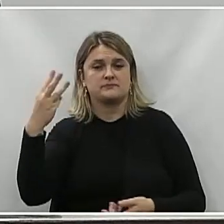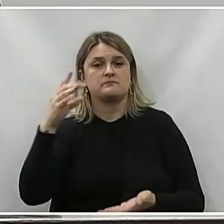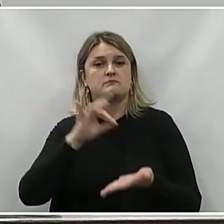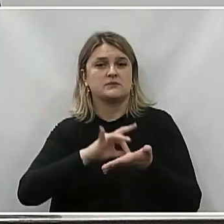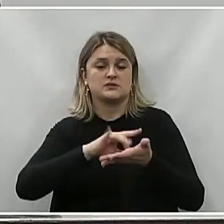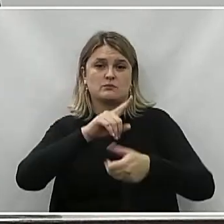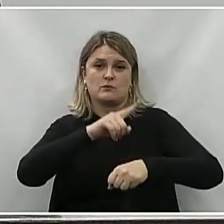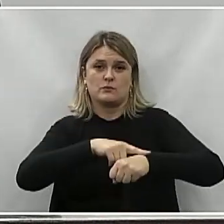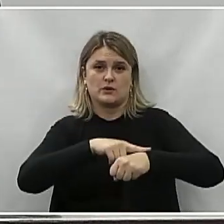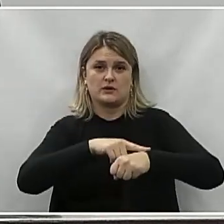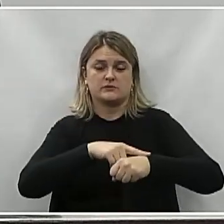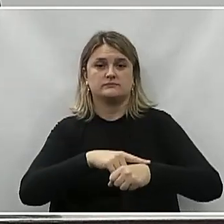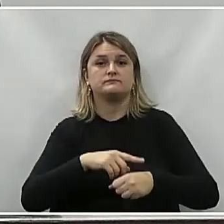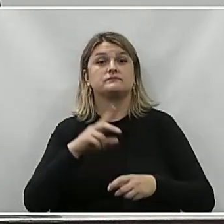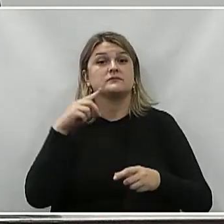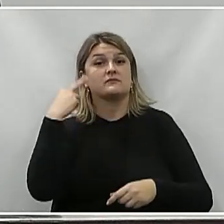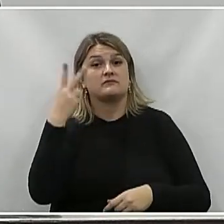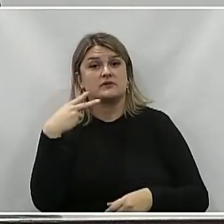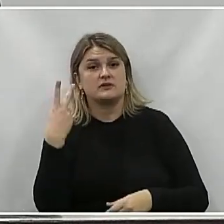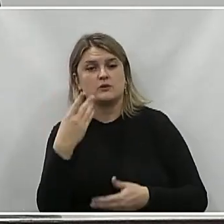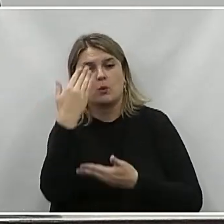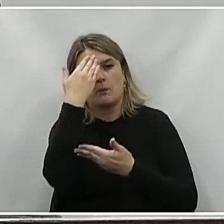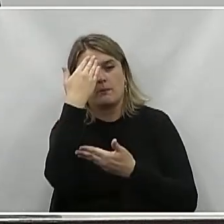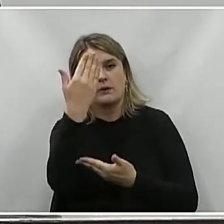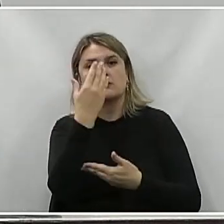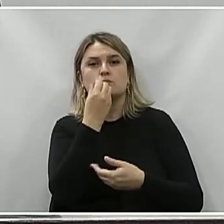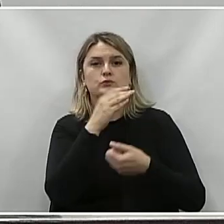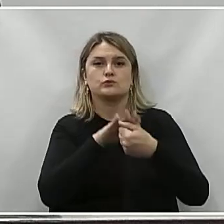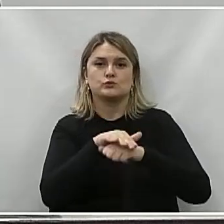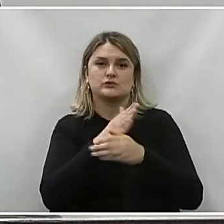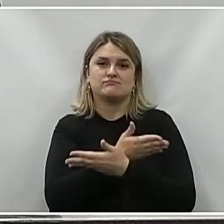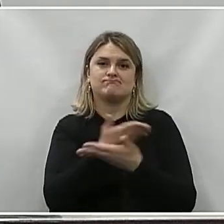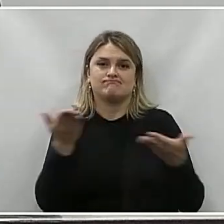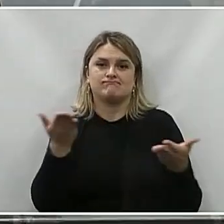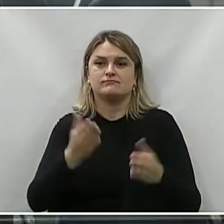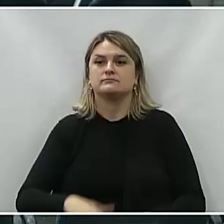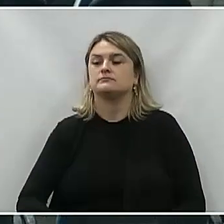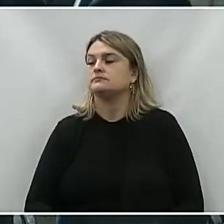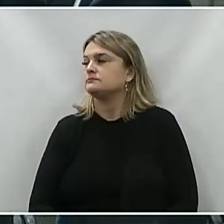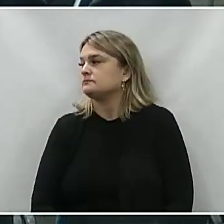Em horário Regimental Senhores Vereadores Muito obrigado E uma boa Boa a todos